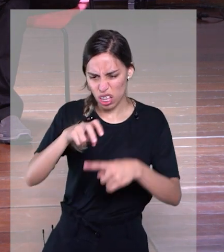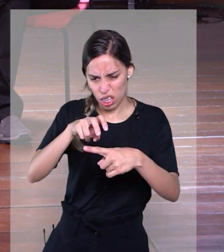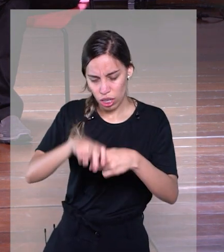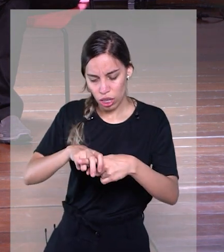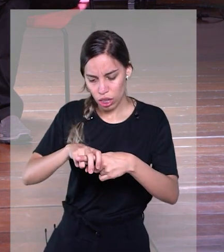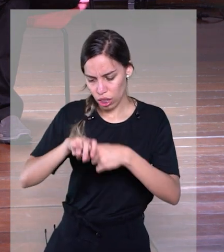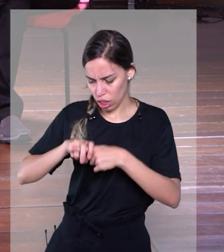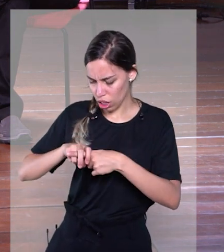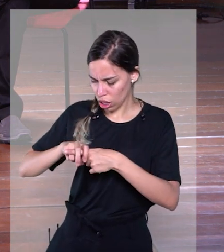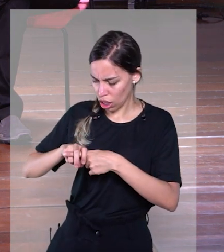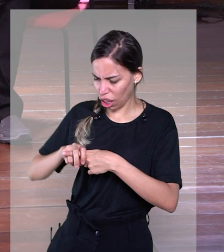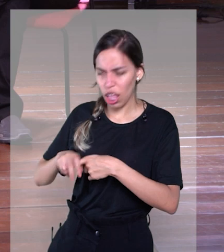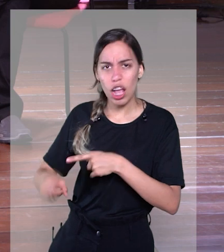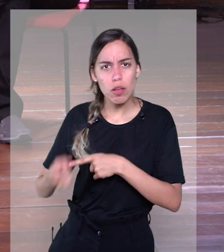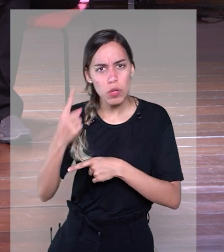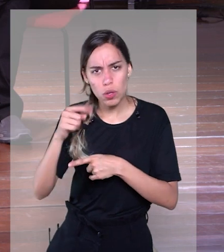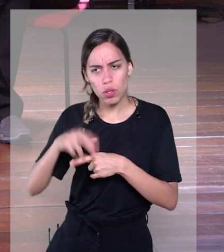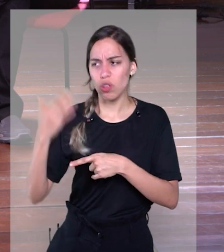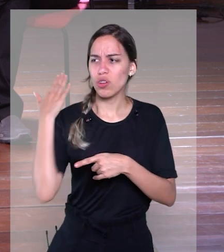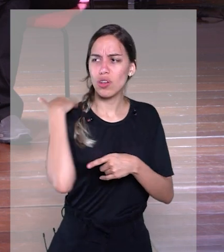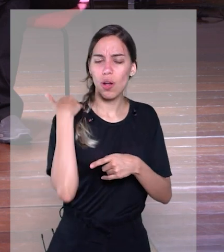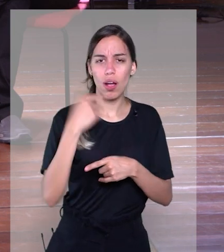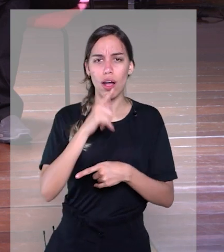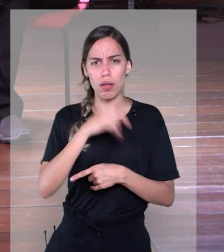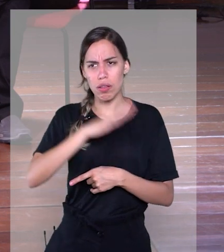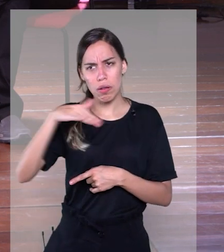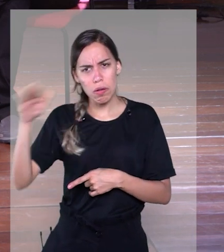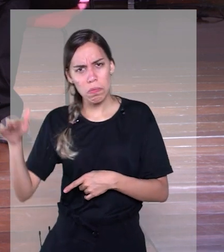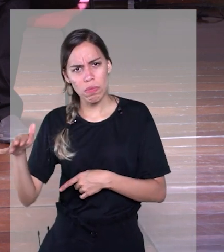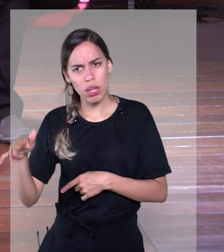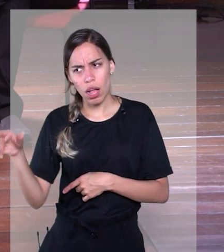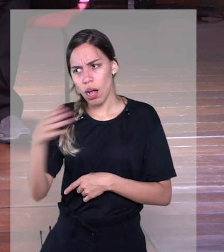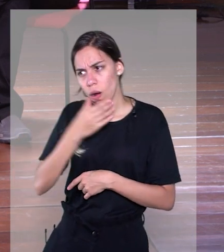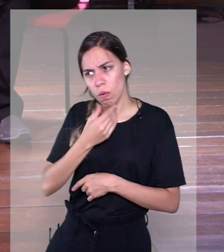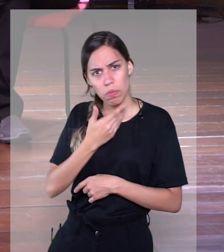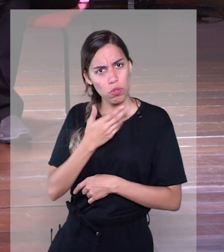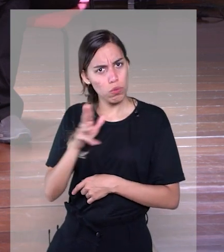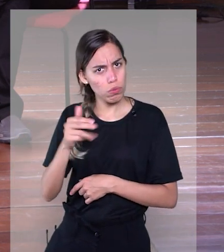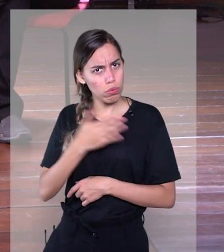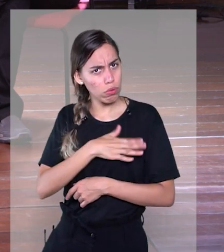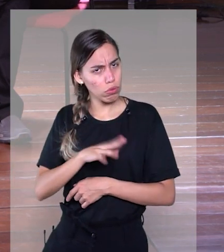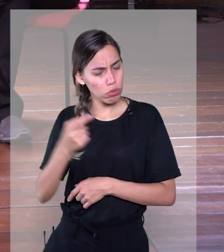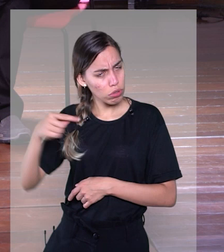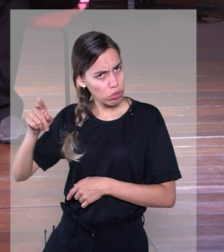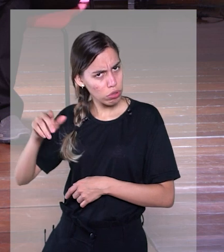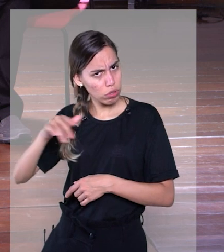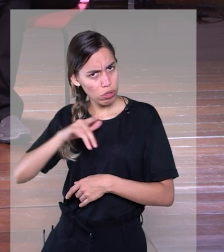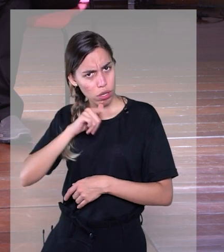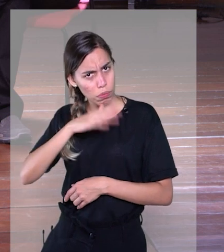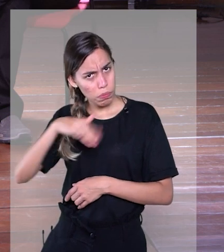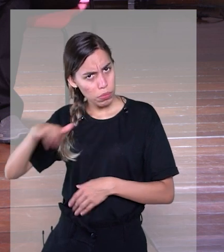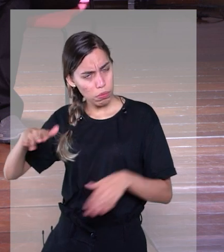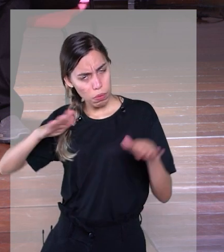De fato, eu me lembro só de 1 ou 2 vezes indo à praia com o Carlos, quando eu era bem criança. E o Fernando Sabino